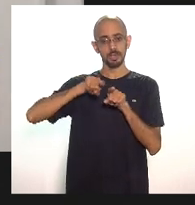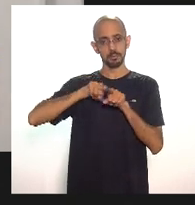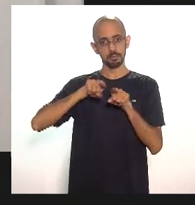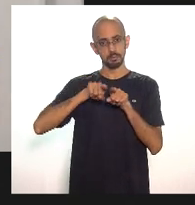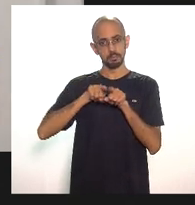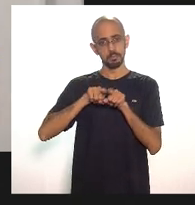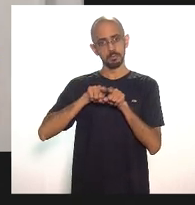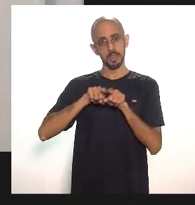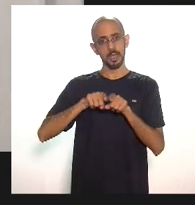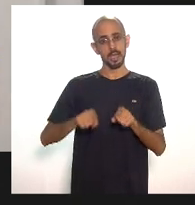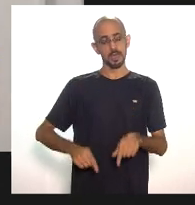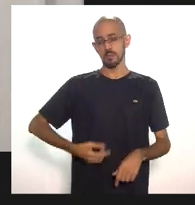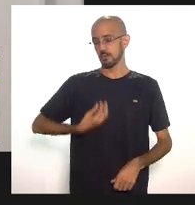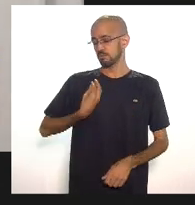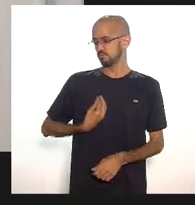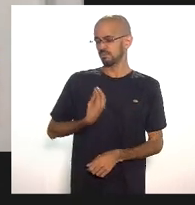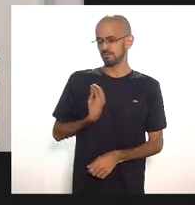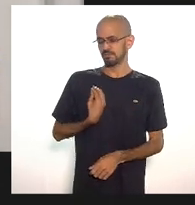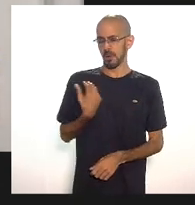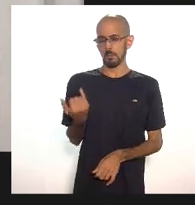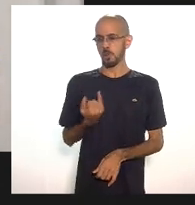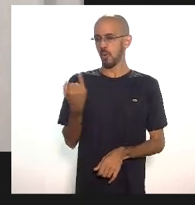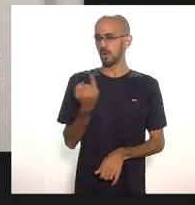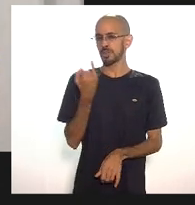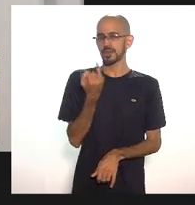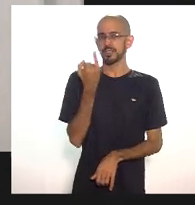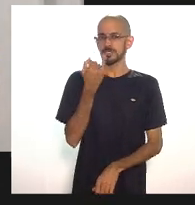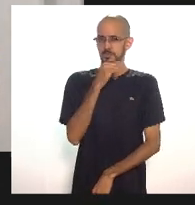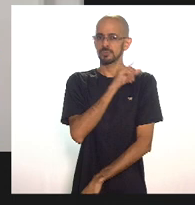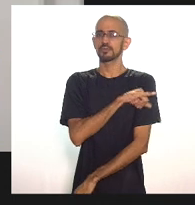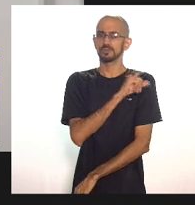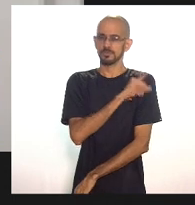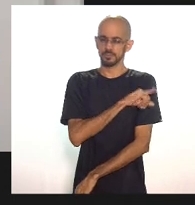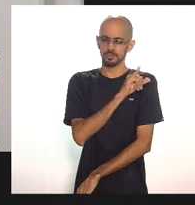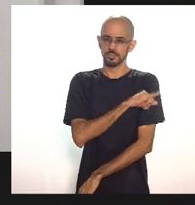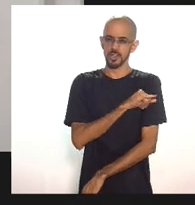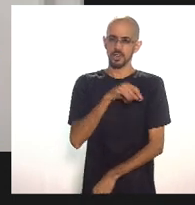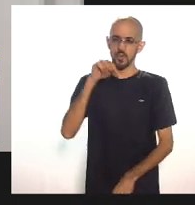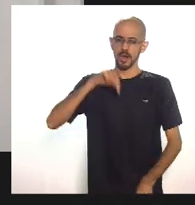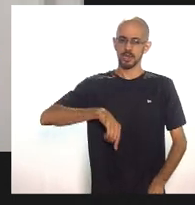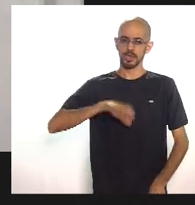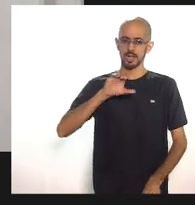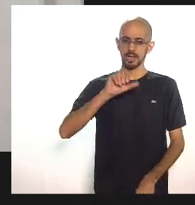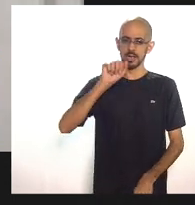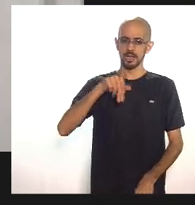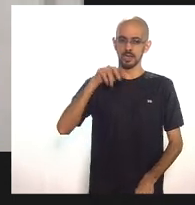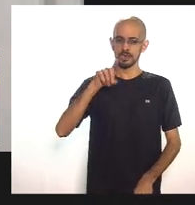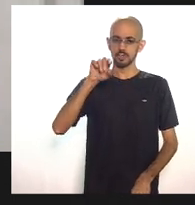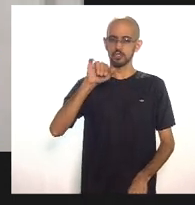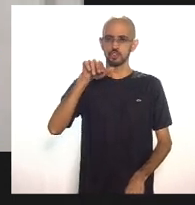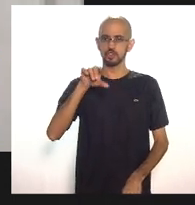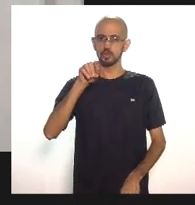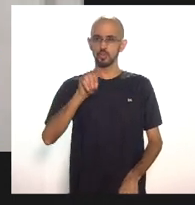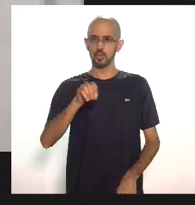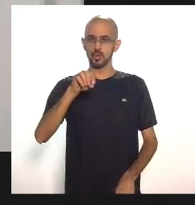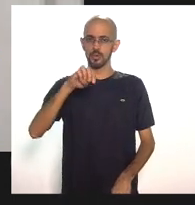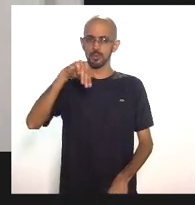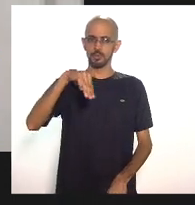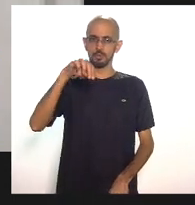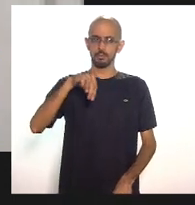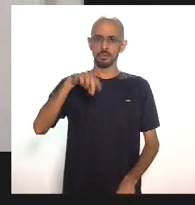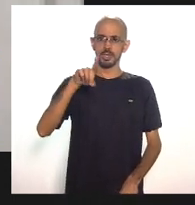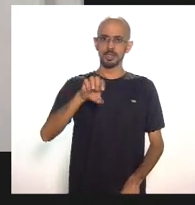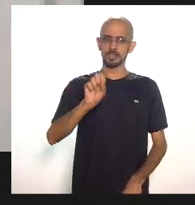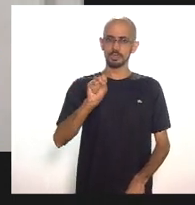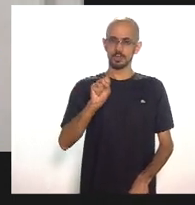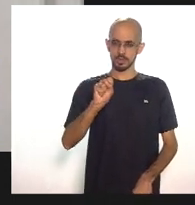de Janeiro, né? na Cândido Mendes, na nossa universidade aqui. Então, eu